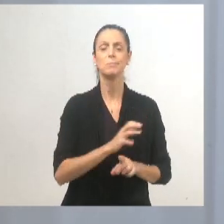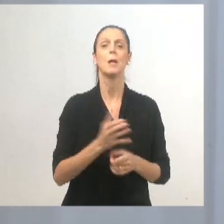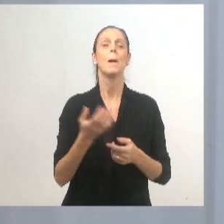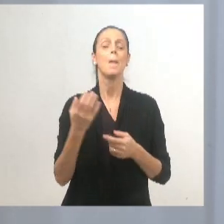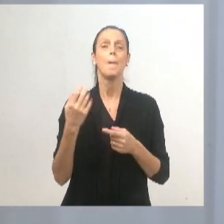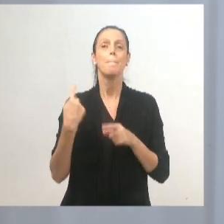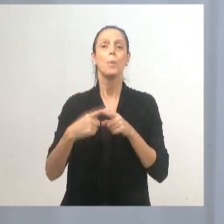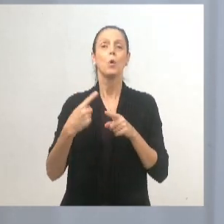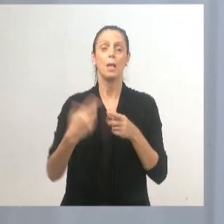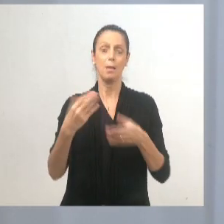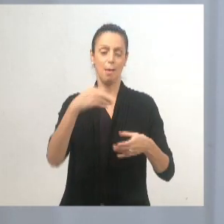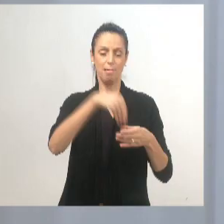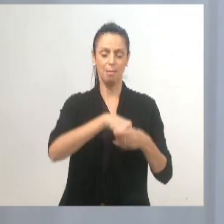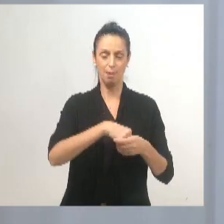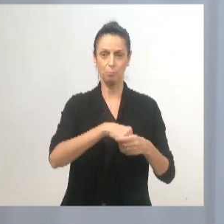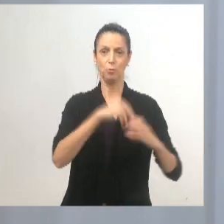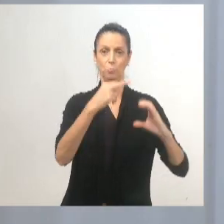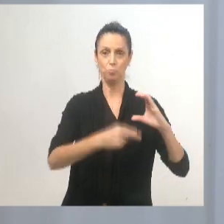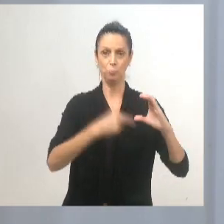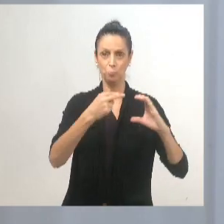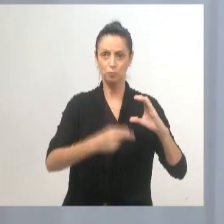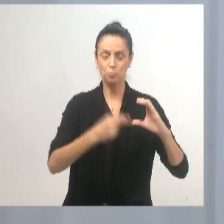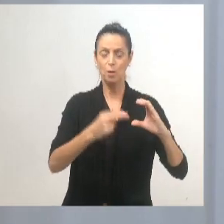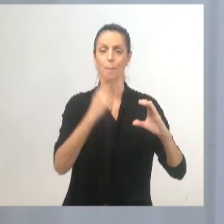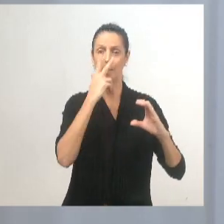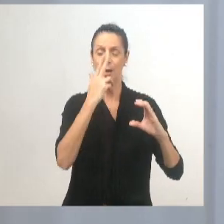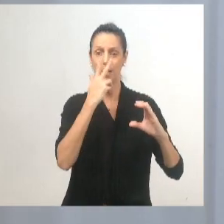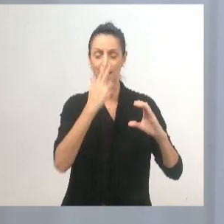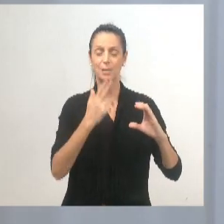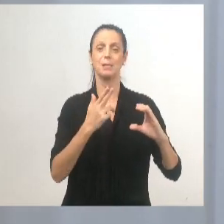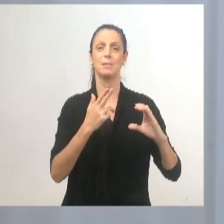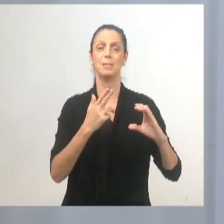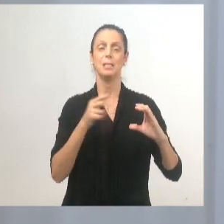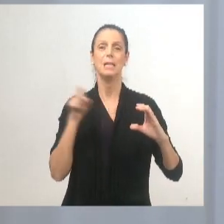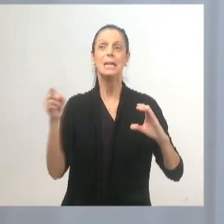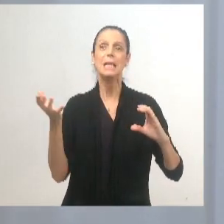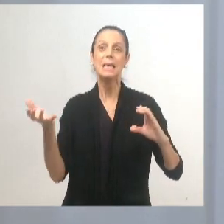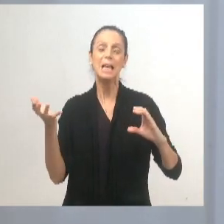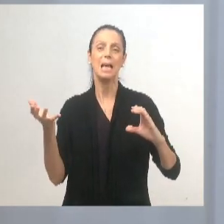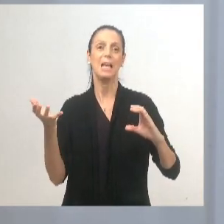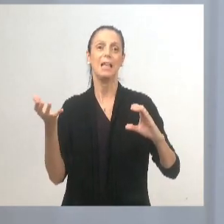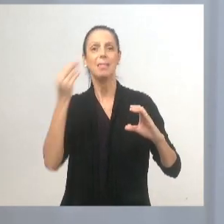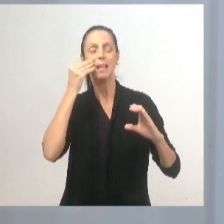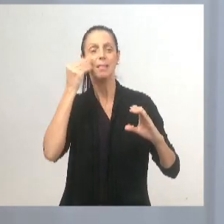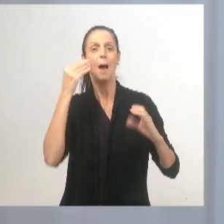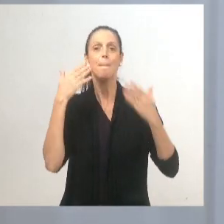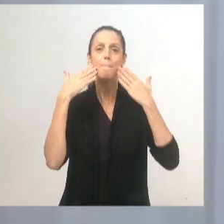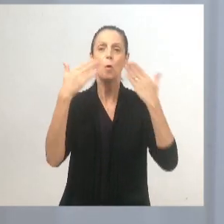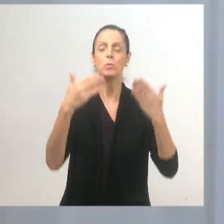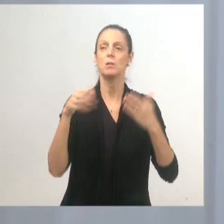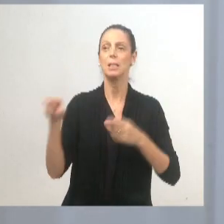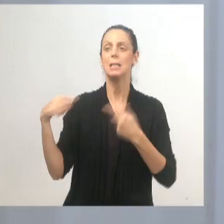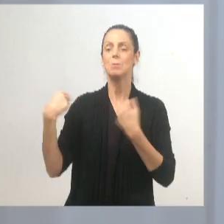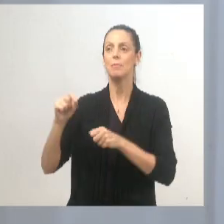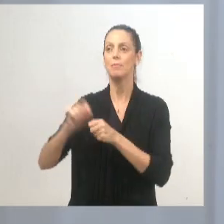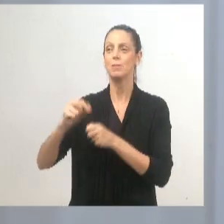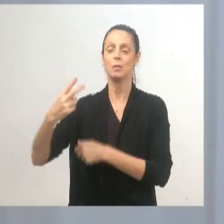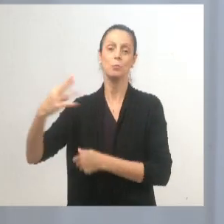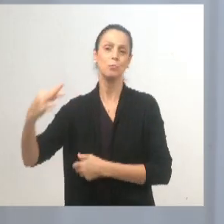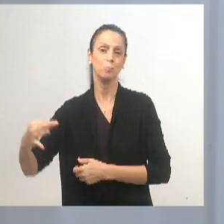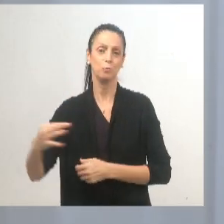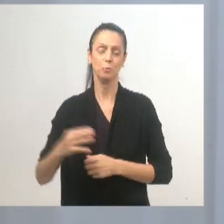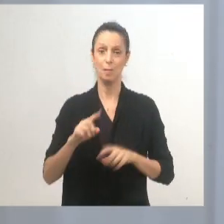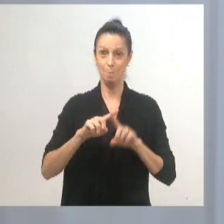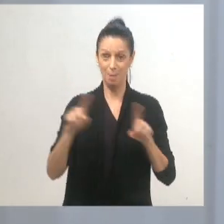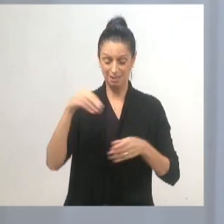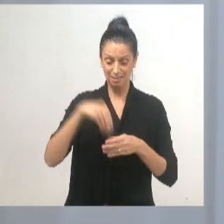em instrumento de revanche eleitoral. A verdade é que algumas decisões parecem não estar sendo tomadas de dentro dos nossos